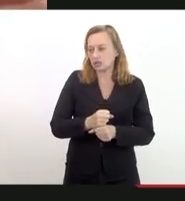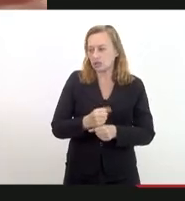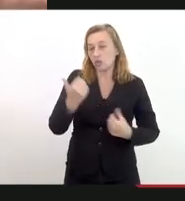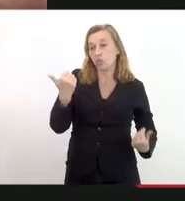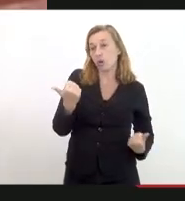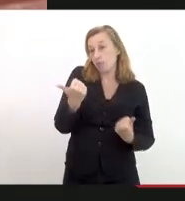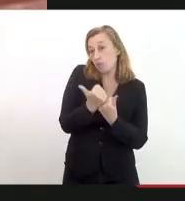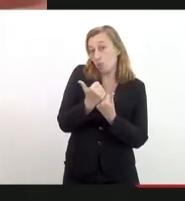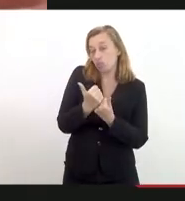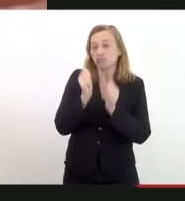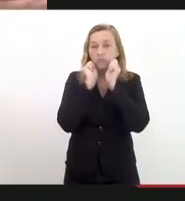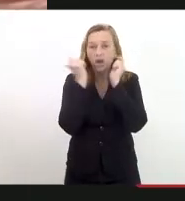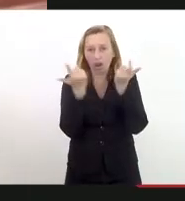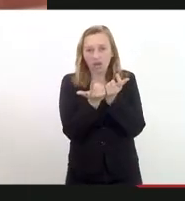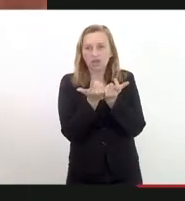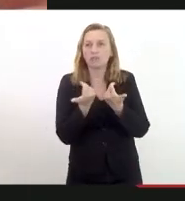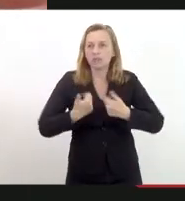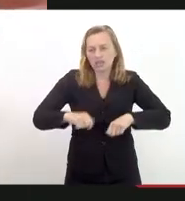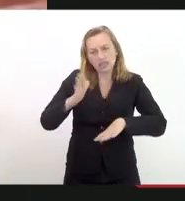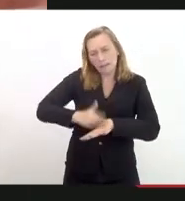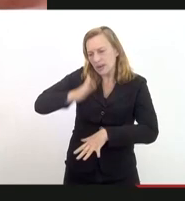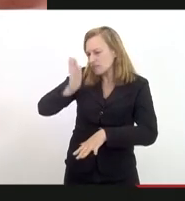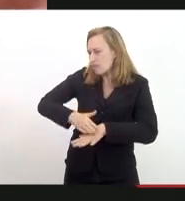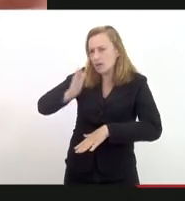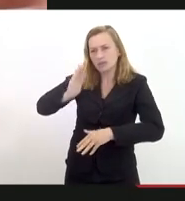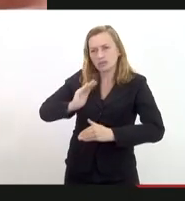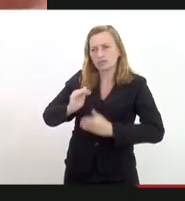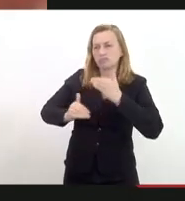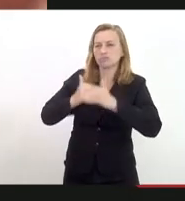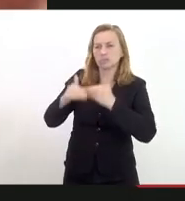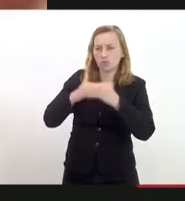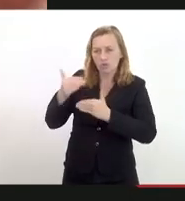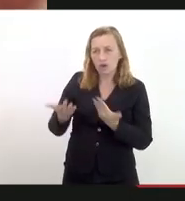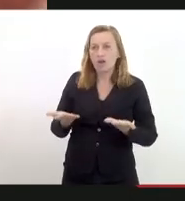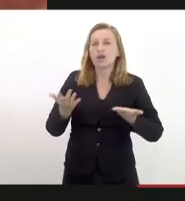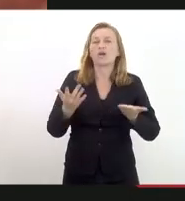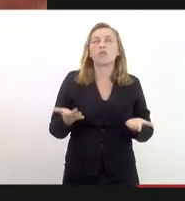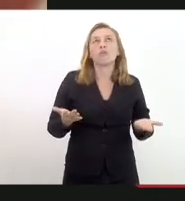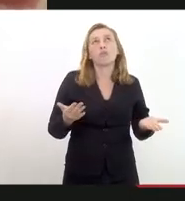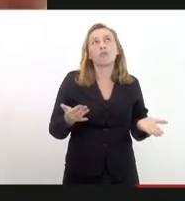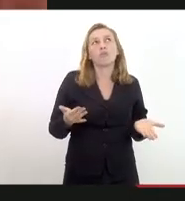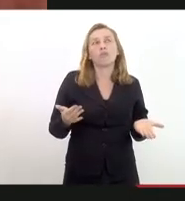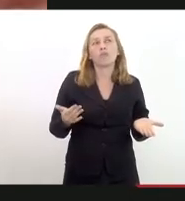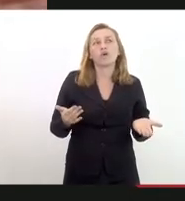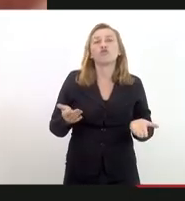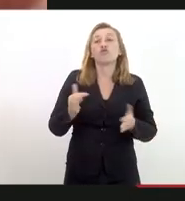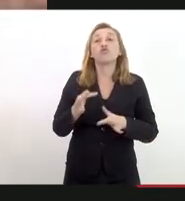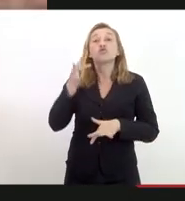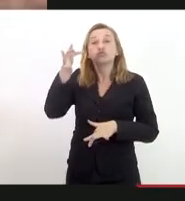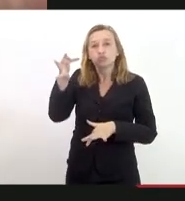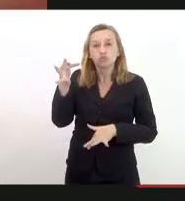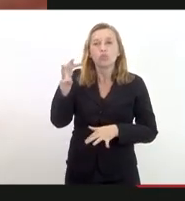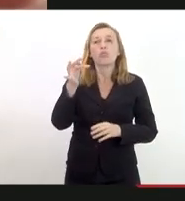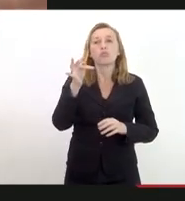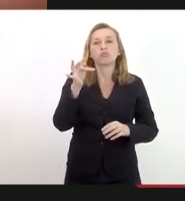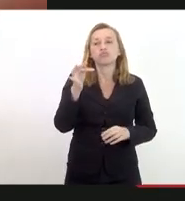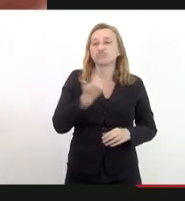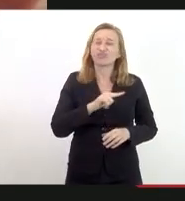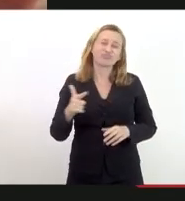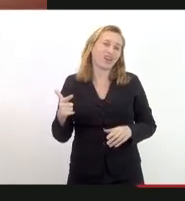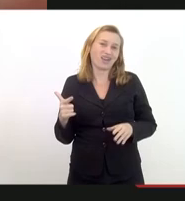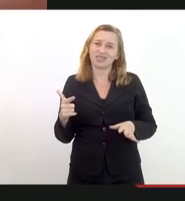LERJ. Eu acho que a gente precisa avançar ainda mais para que, no futuro próximo, a gente não tenha